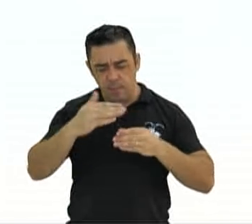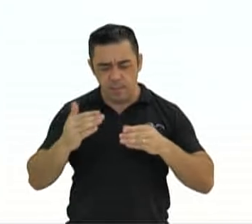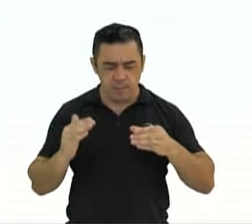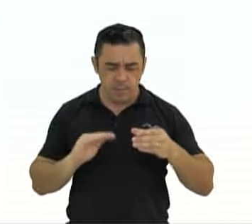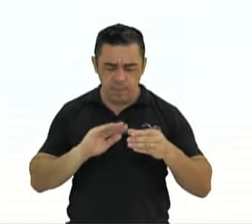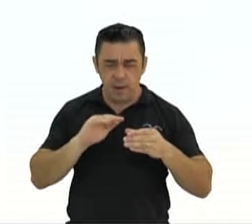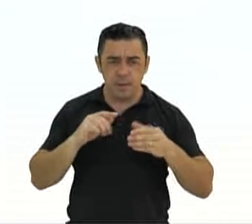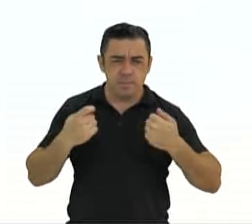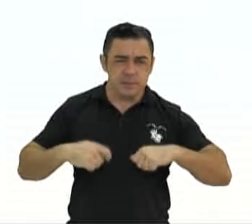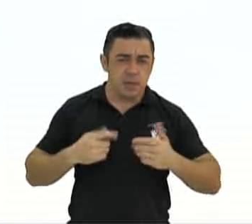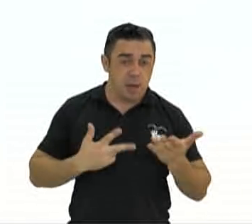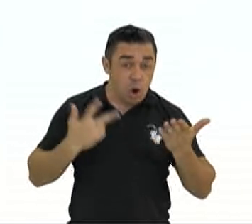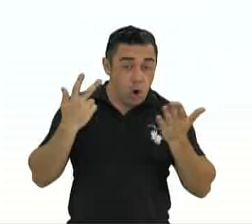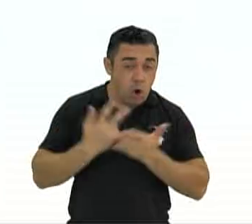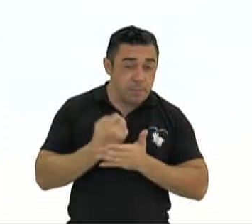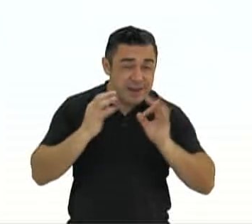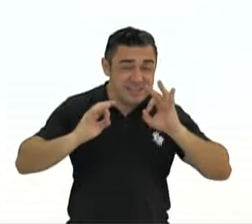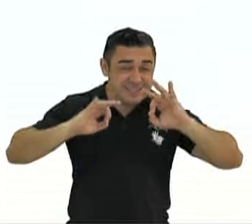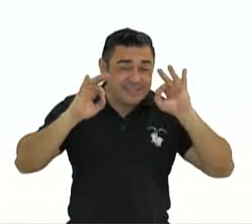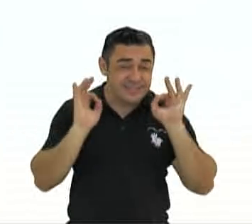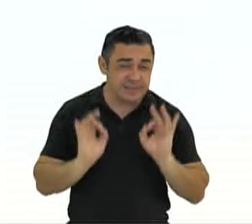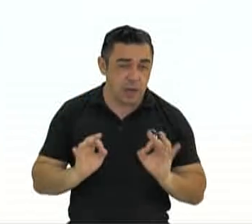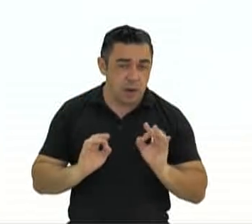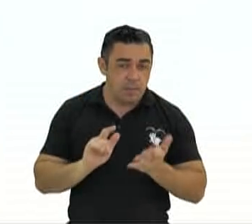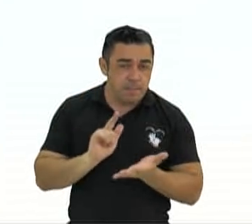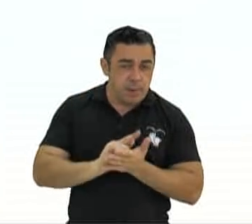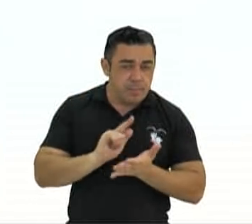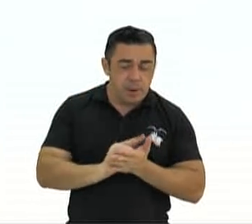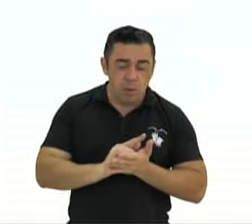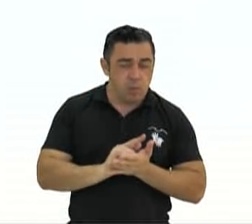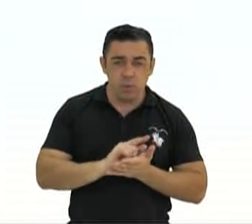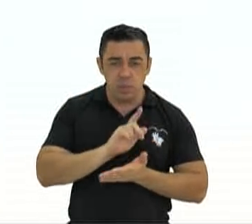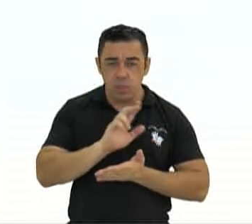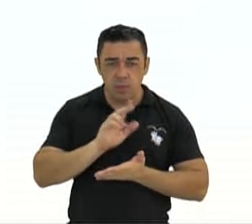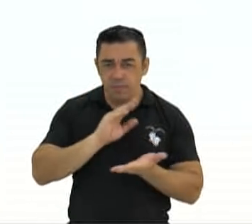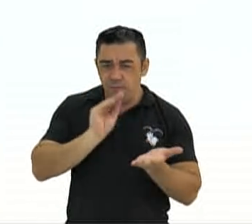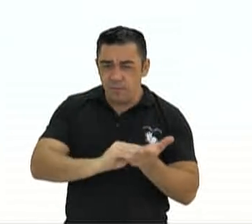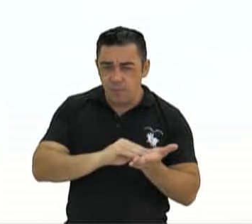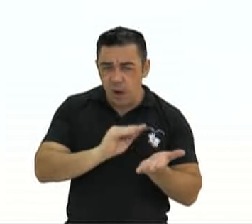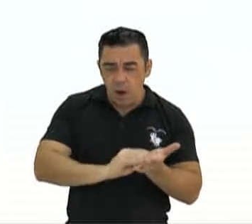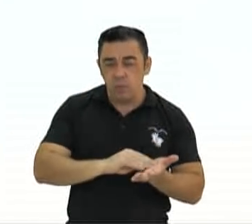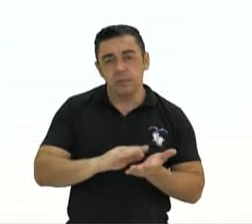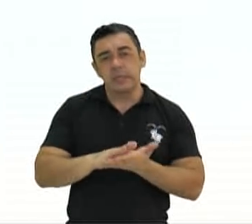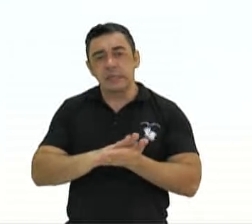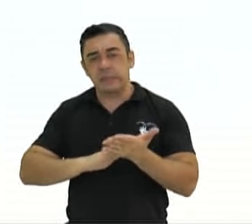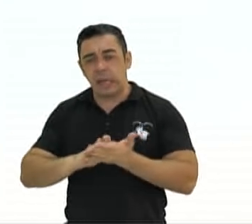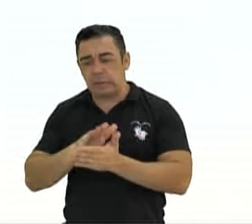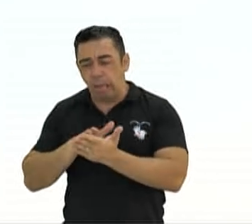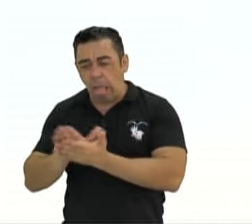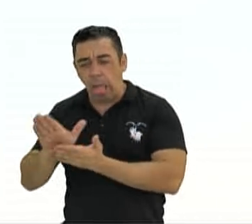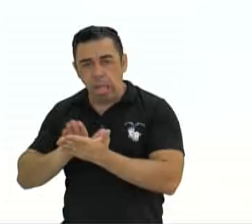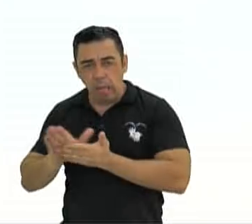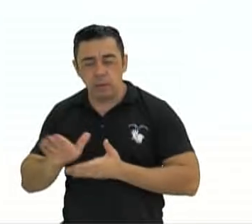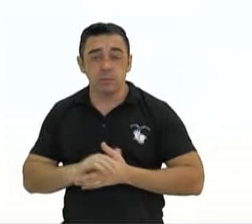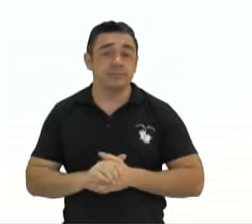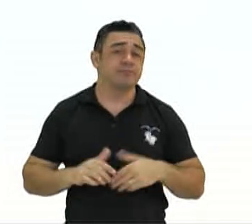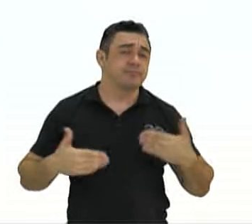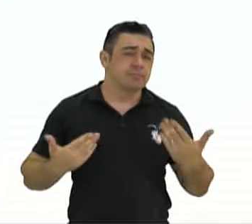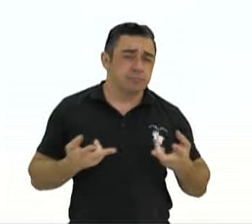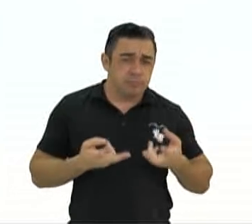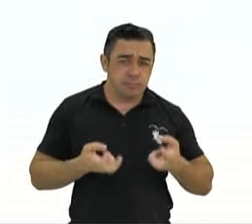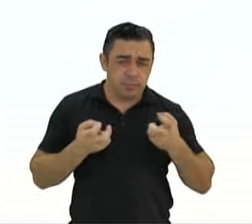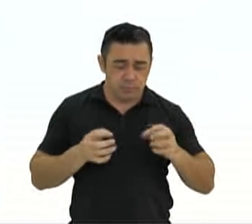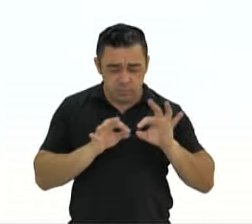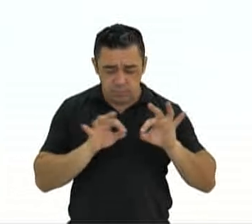quer comprar exatamente a quantidade que não falte e nem sobre de papel. Observando a metragem